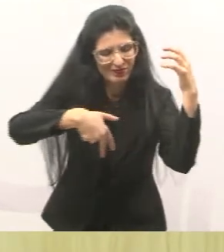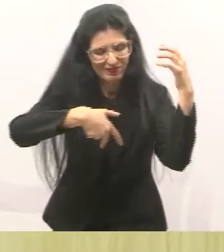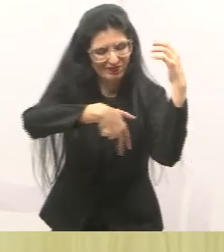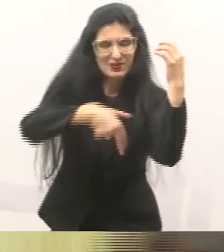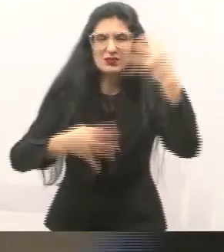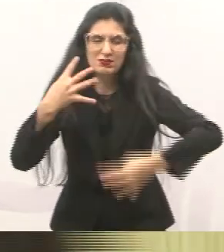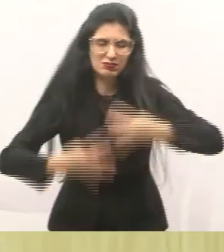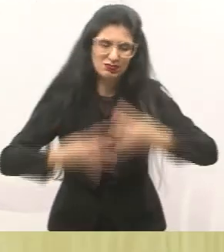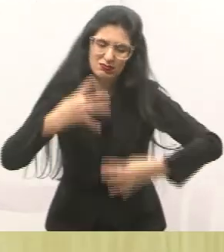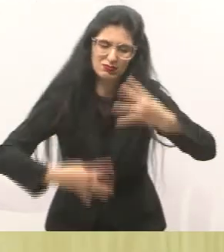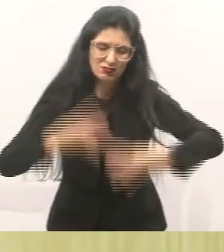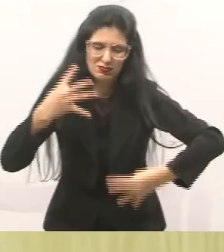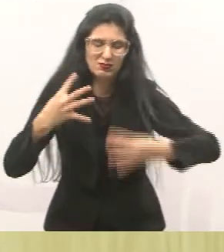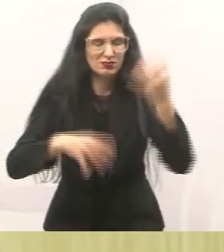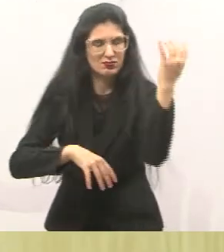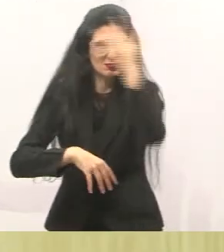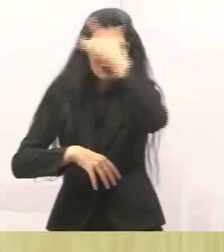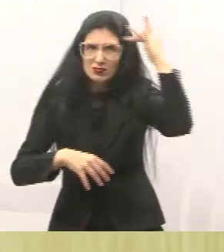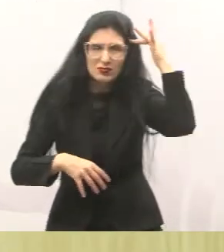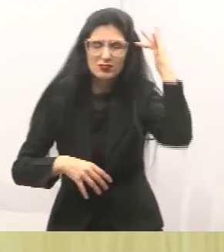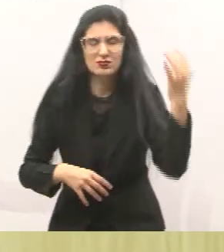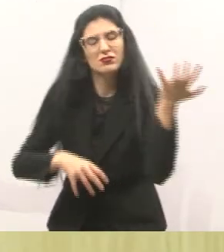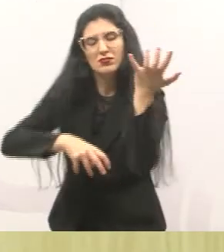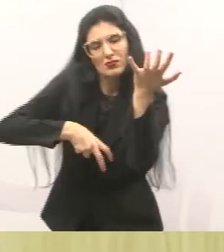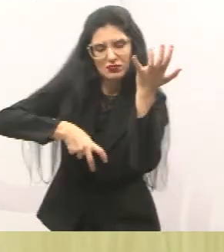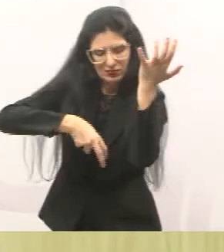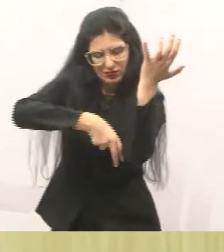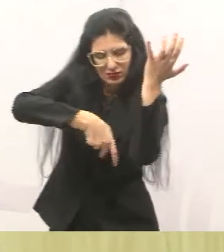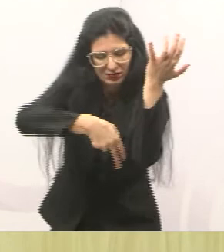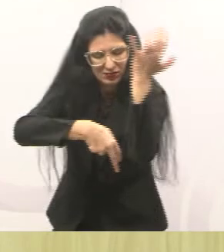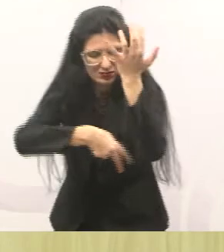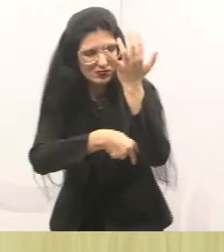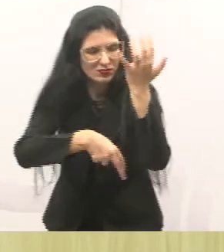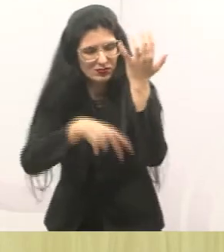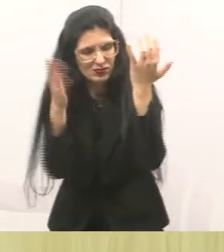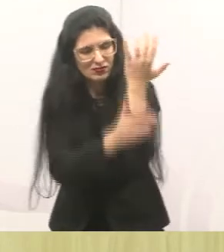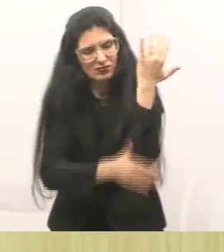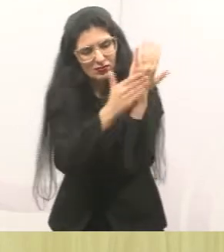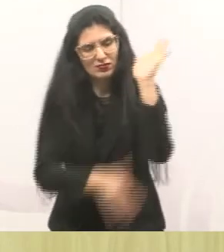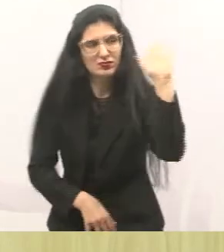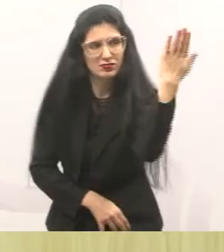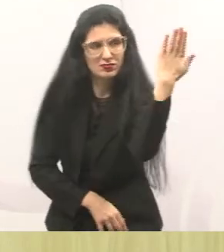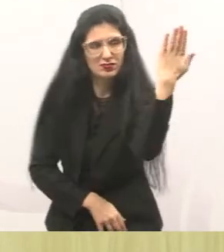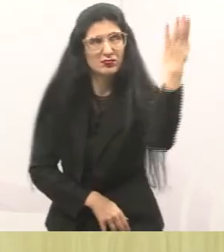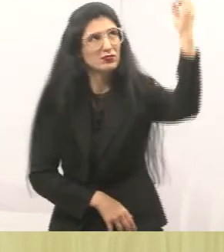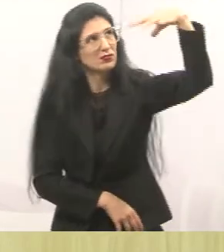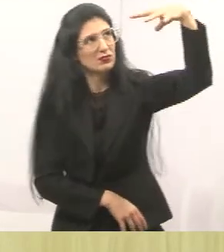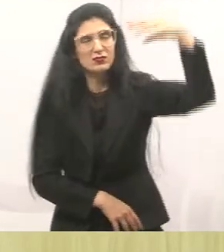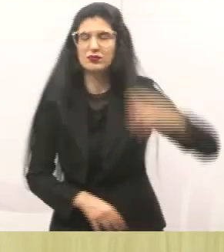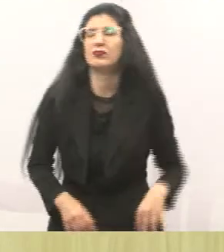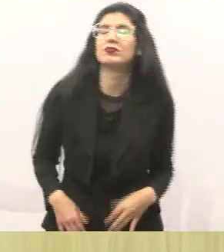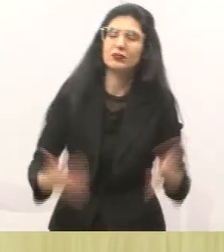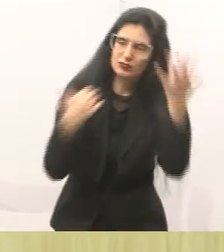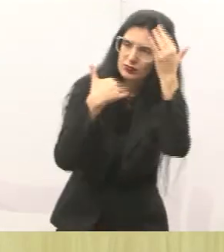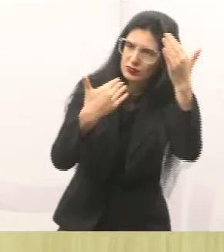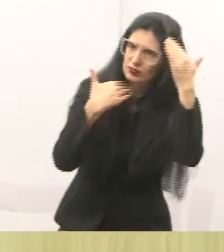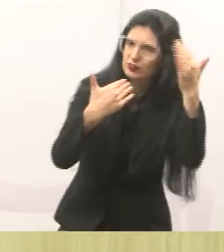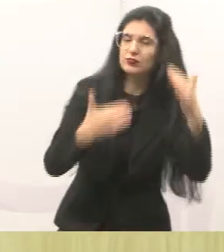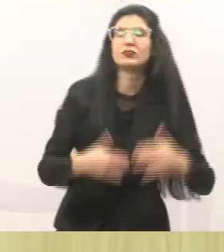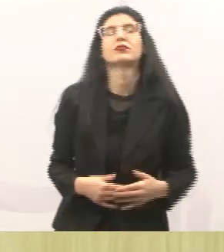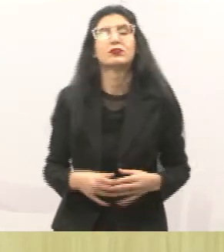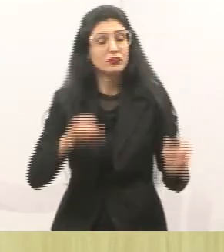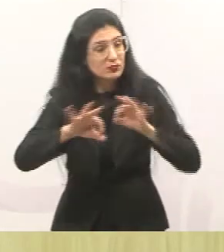da via. Assim sendo, muito respeitosamente, recorremos à compreensão e aos préstimos dessa concessionária, antecipando agradecimento pela atenção